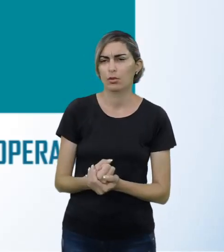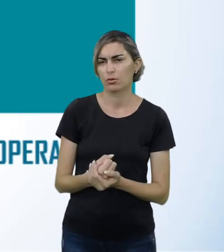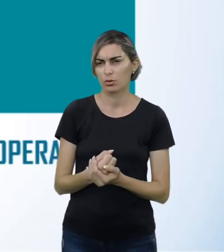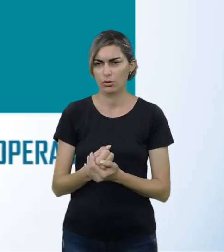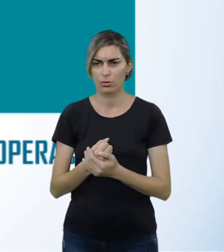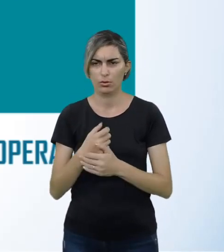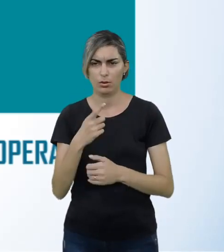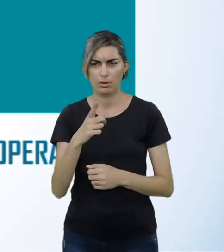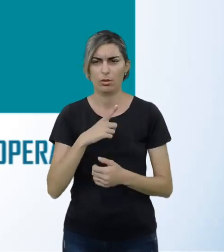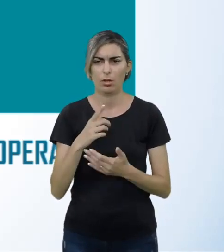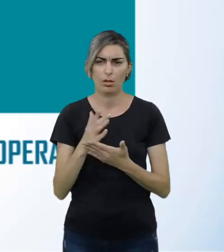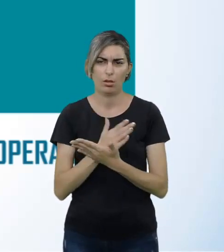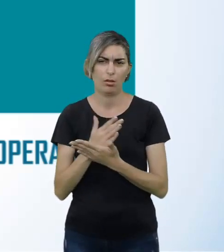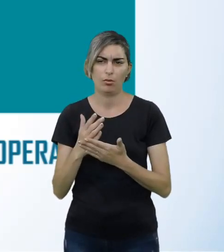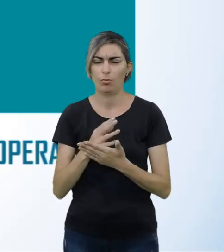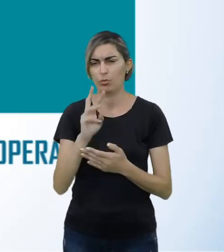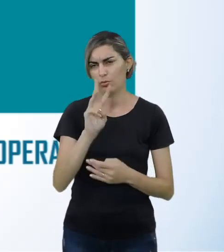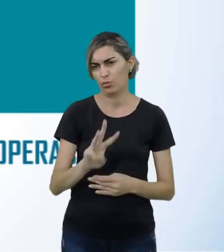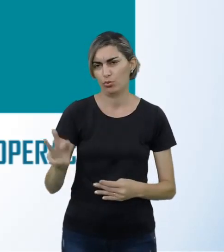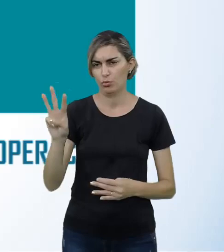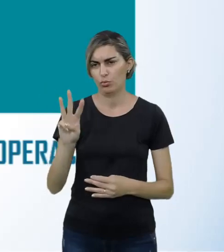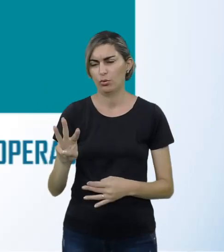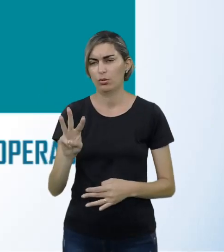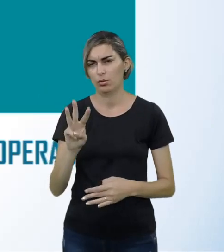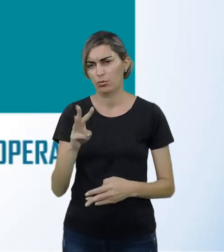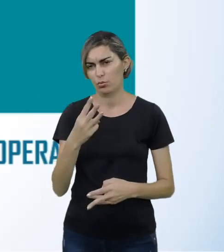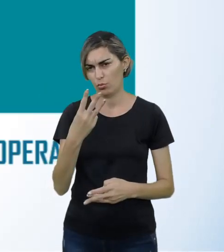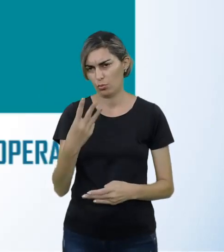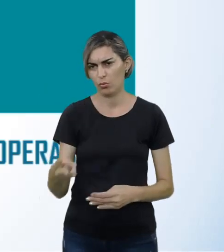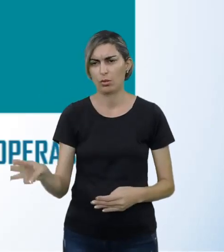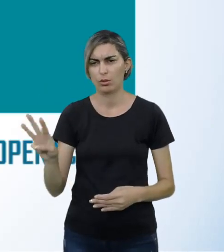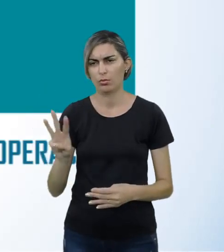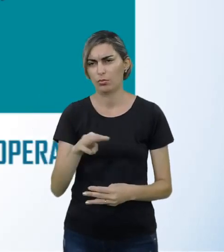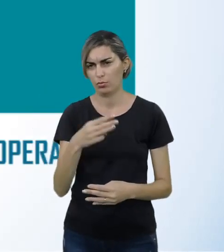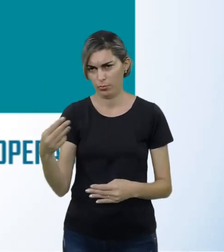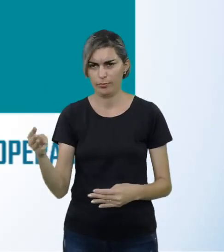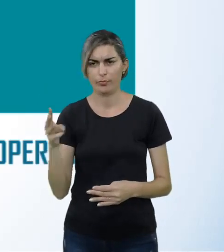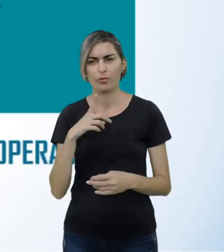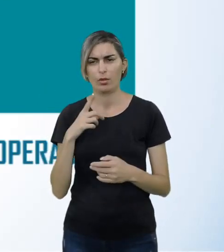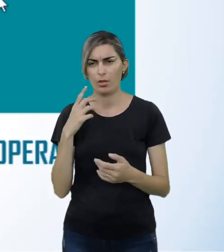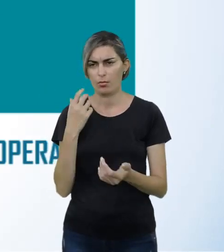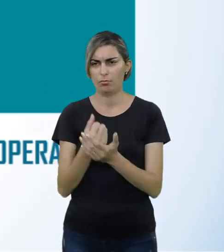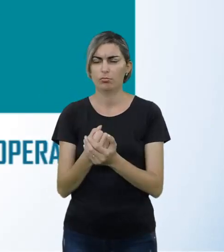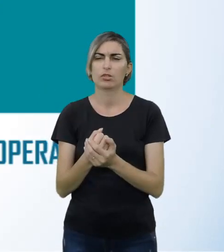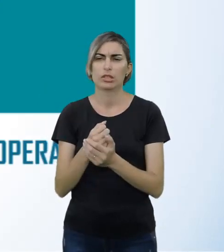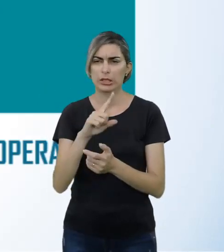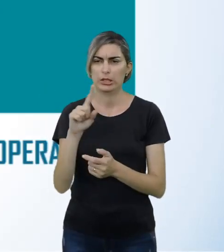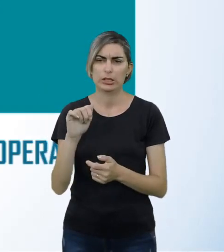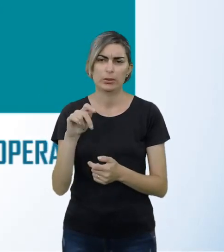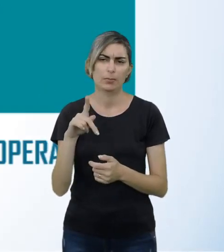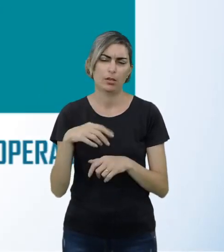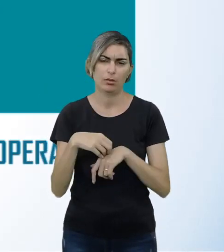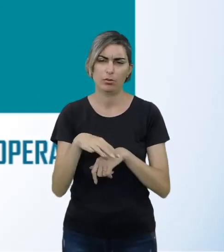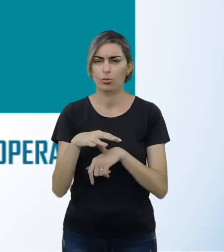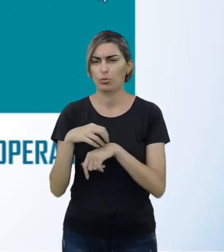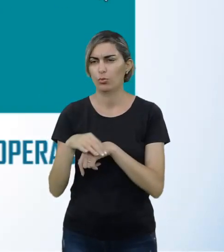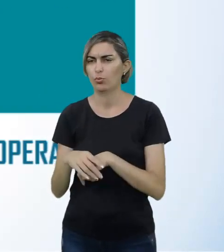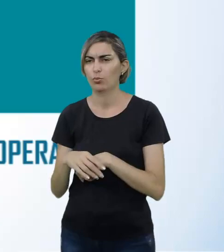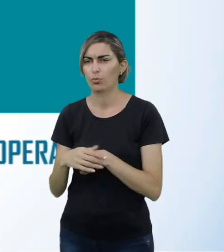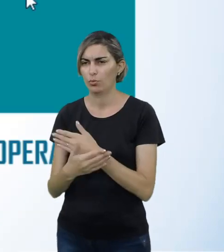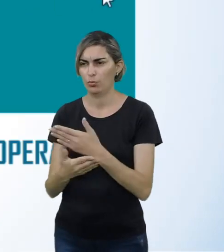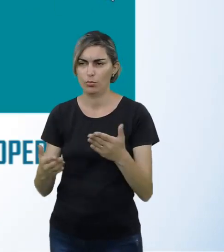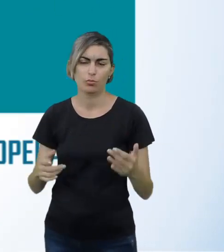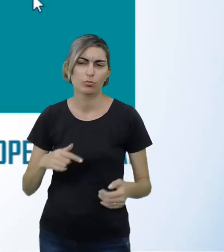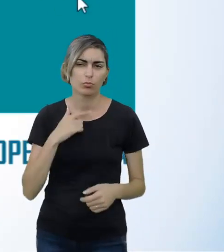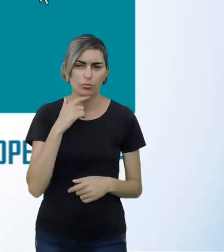para o Windows. Aqui tem algumas opções para o Windows, por exemplo, o instalador e um arquivo zipado, né, compactado, em que quando